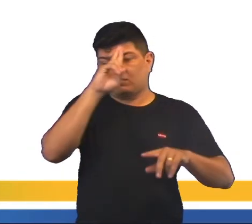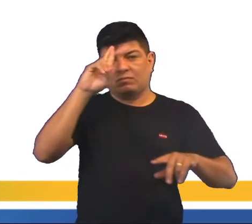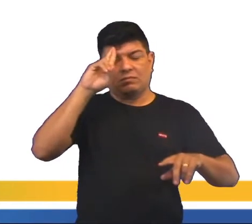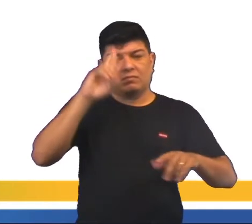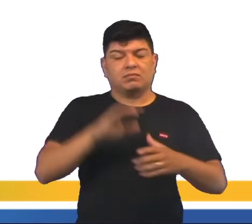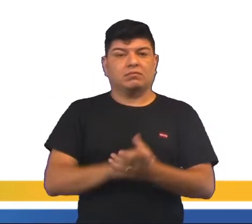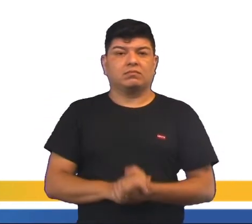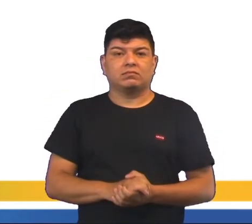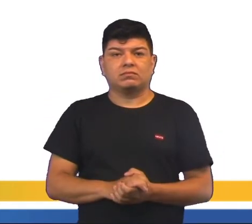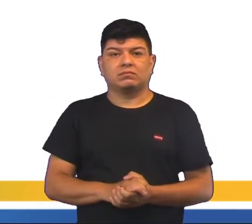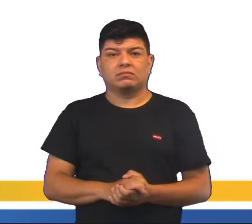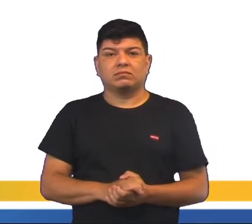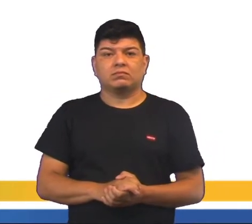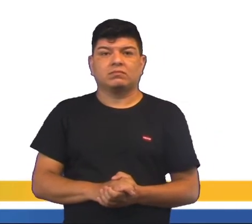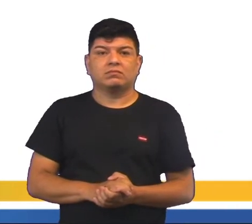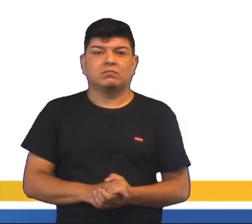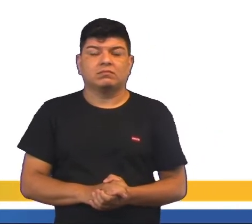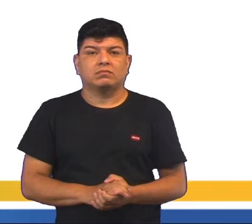história.